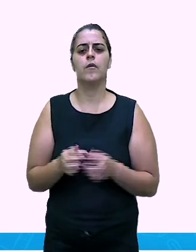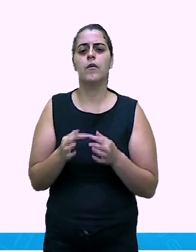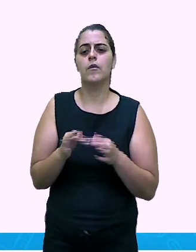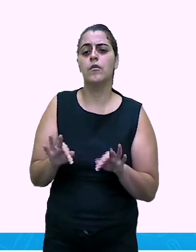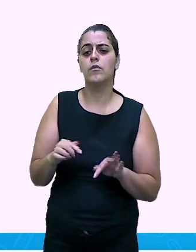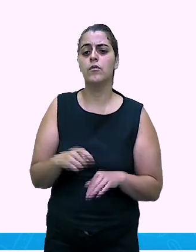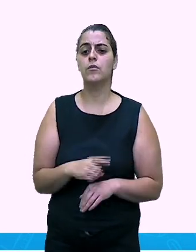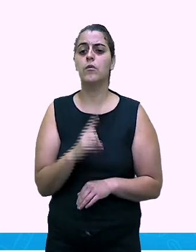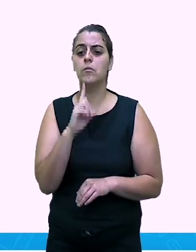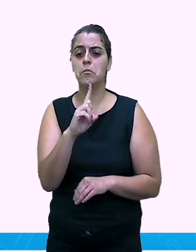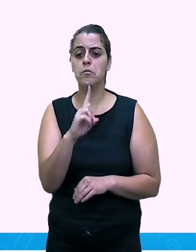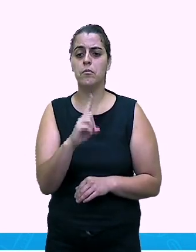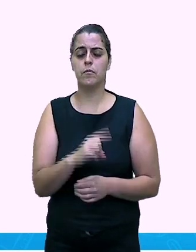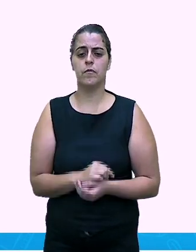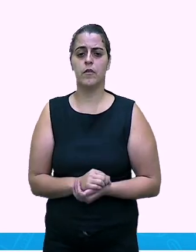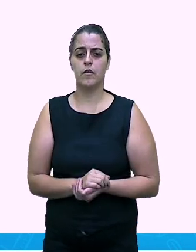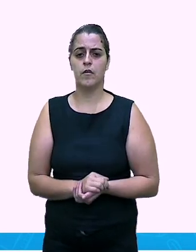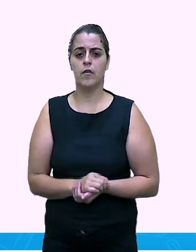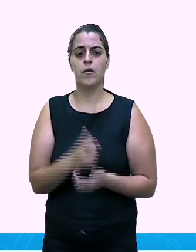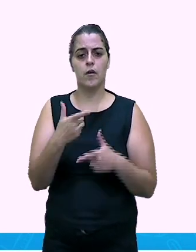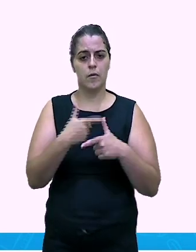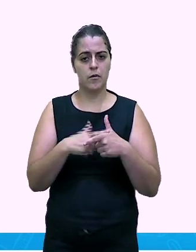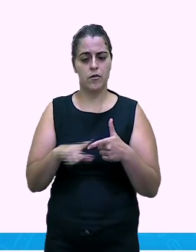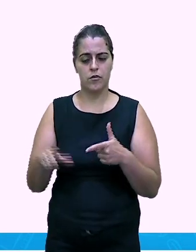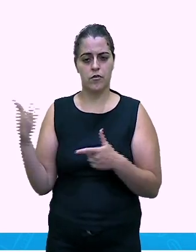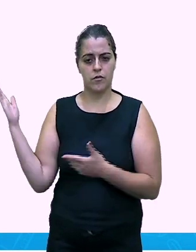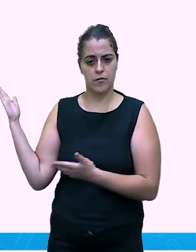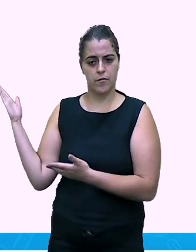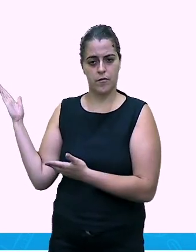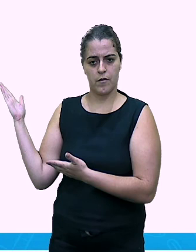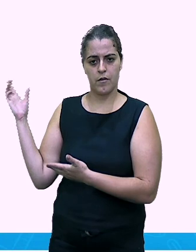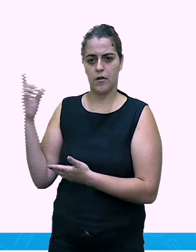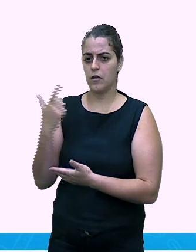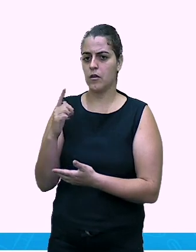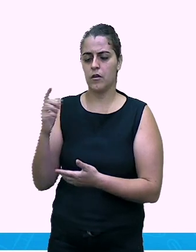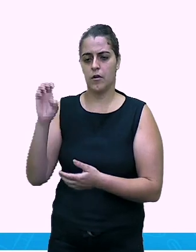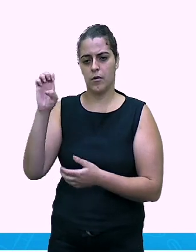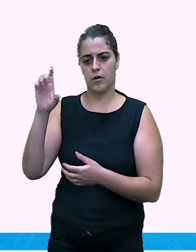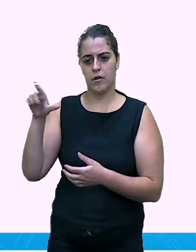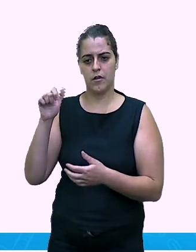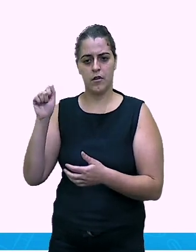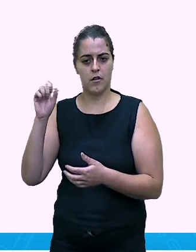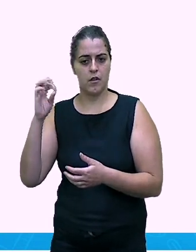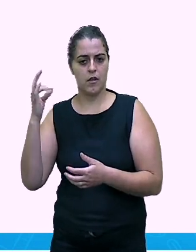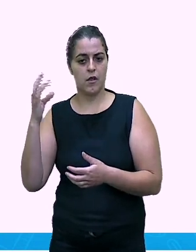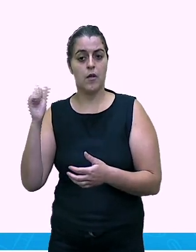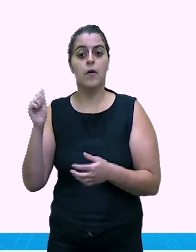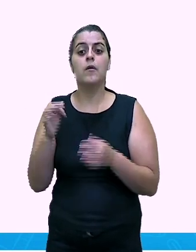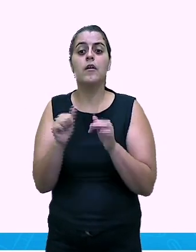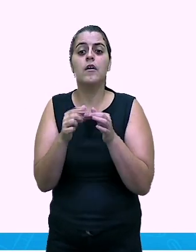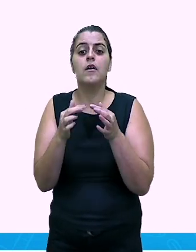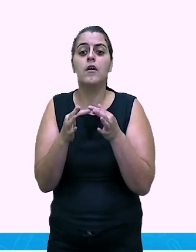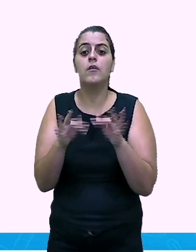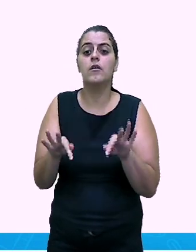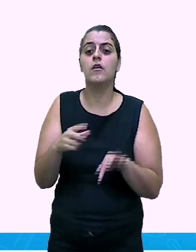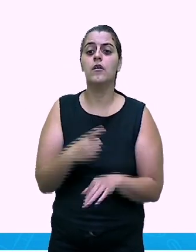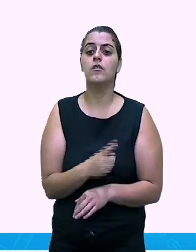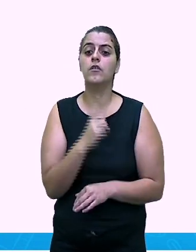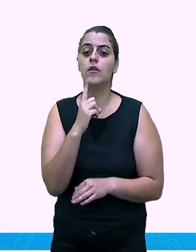Olha só, é uma divisão não exata, porque o nosso resto ele